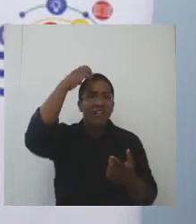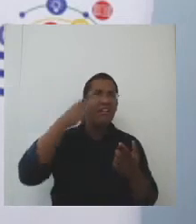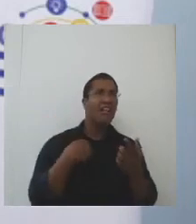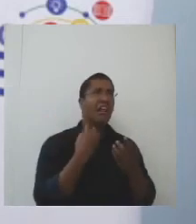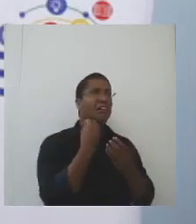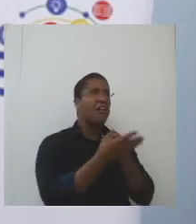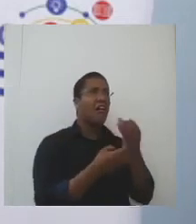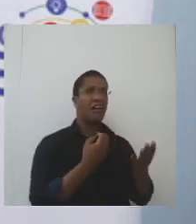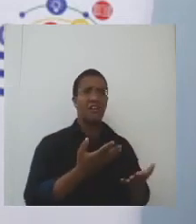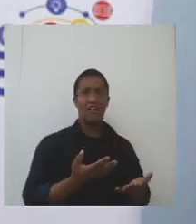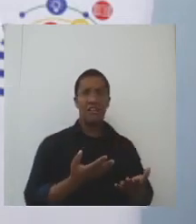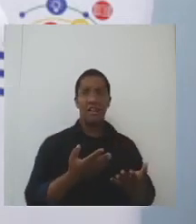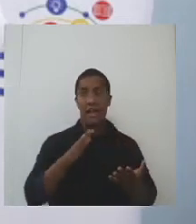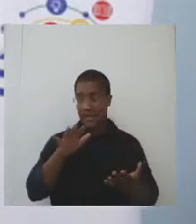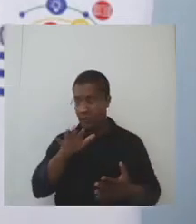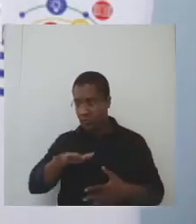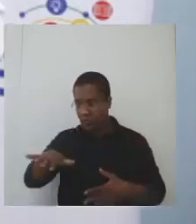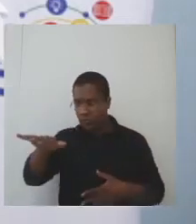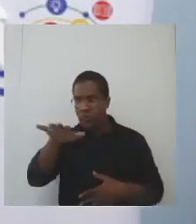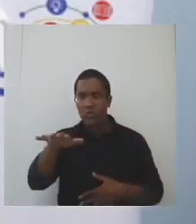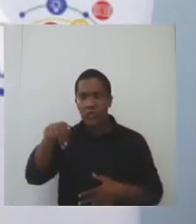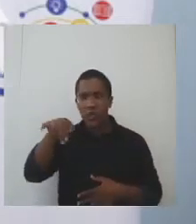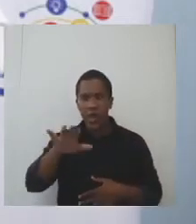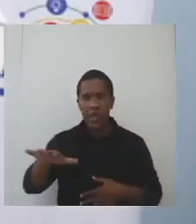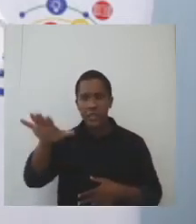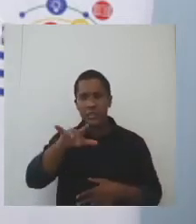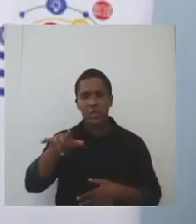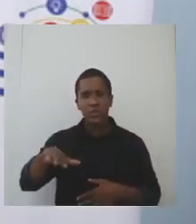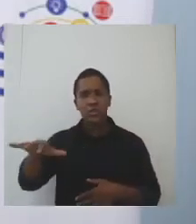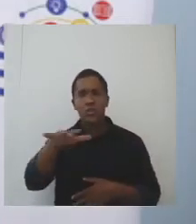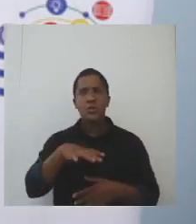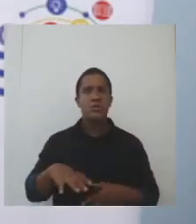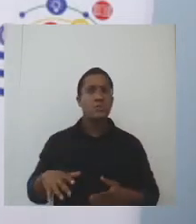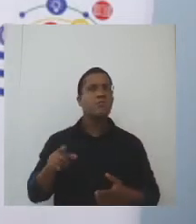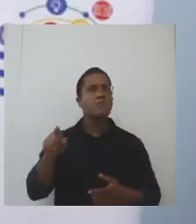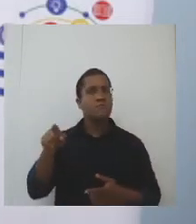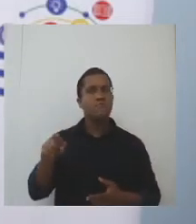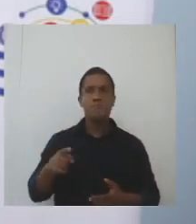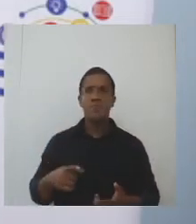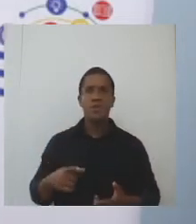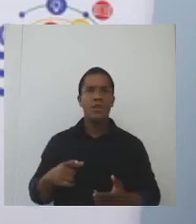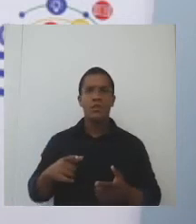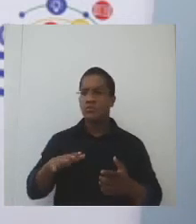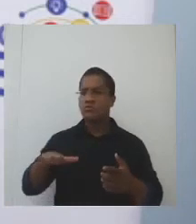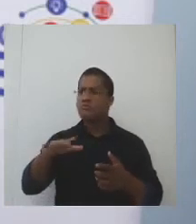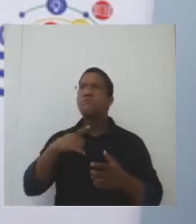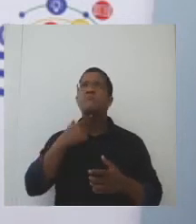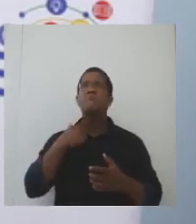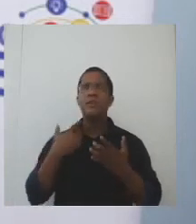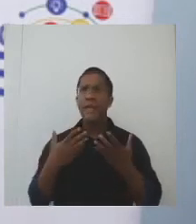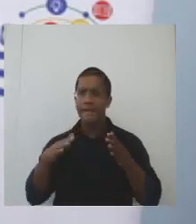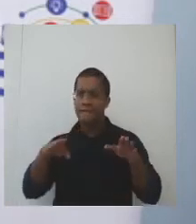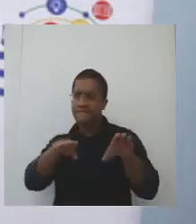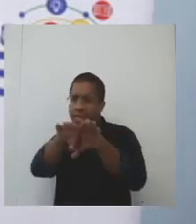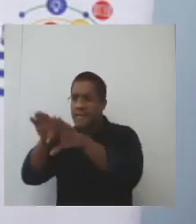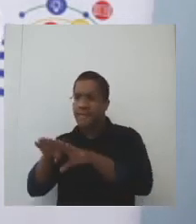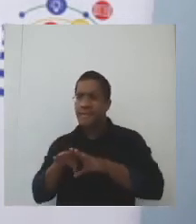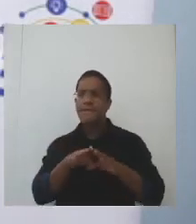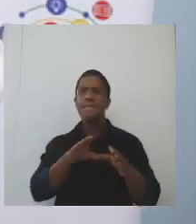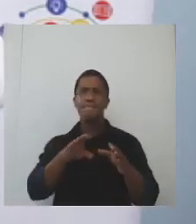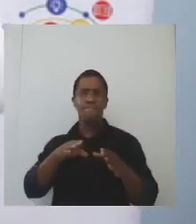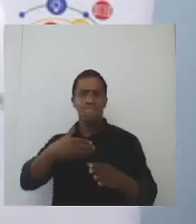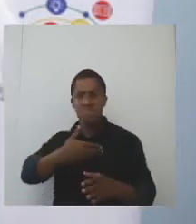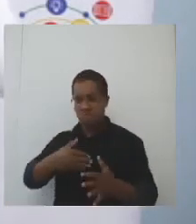coqueiros, influenciado já pelas ideias iluministas de liberdade, igualdade, fraternidade,